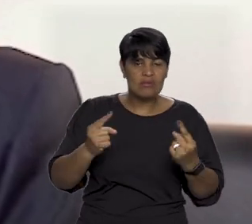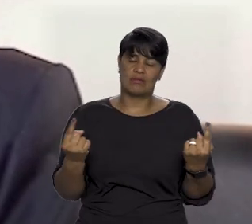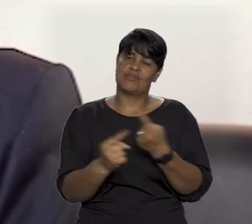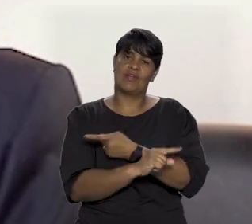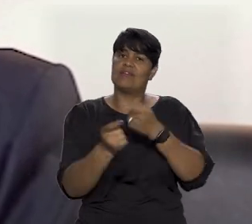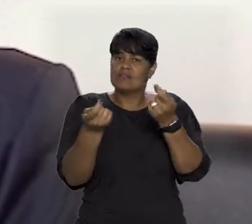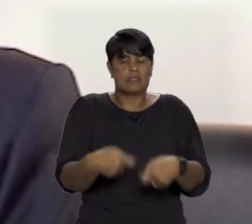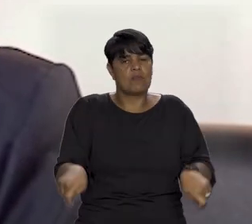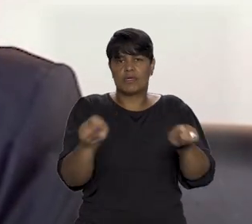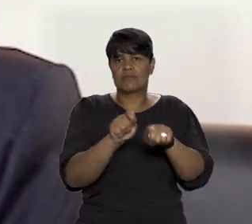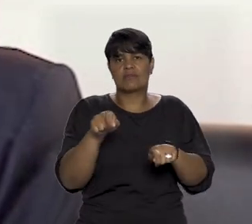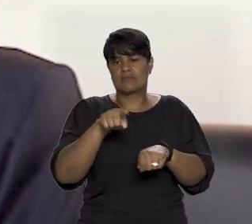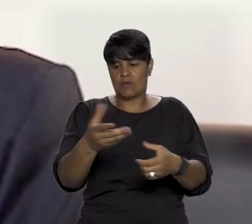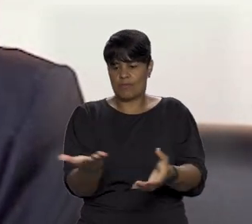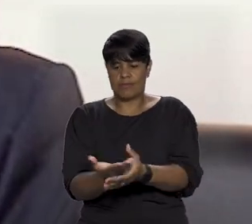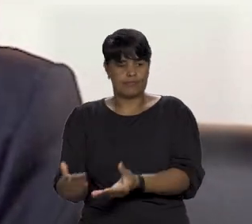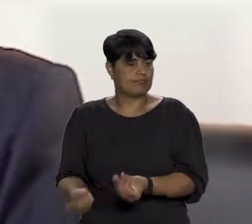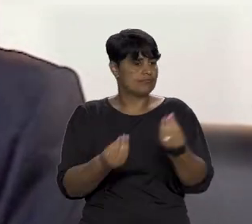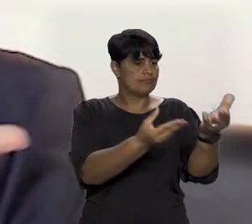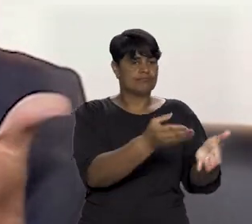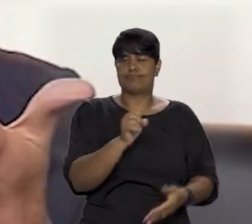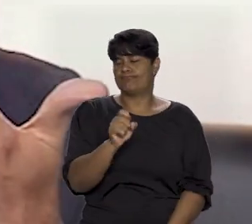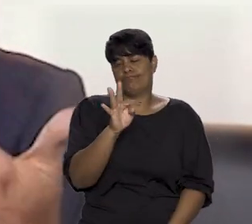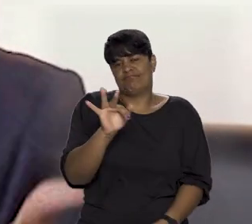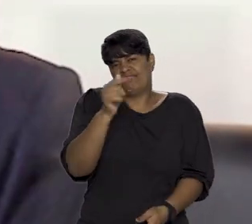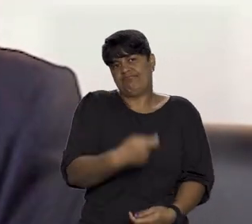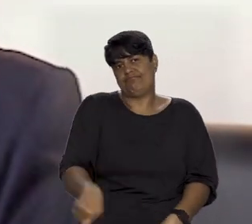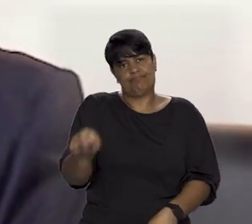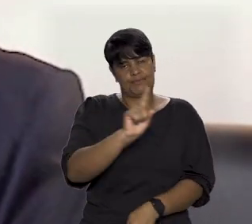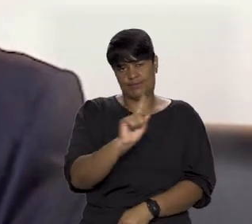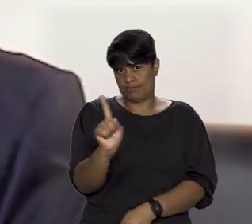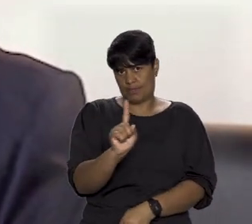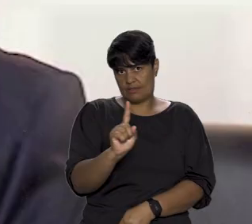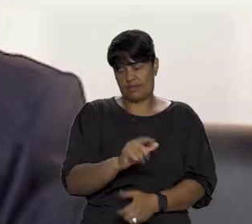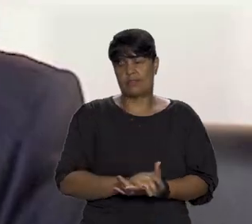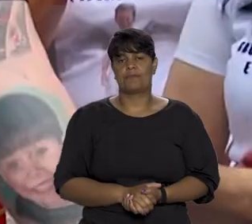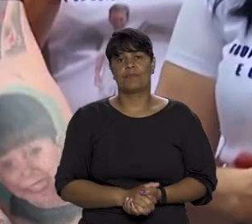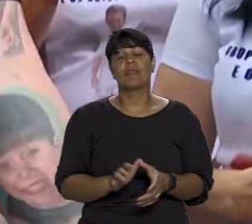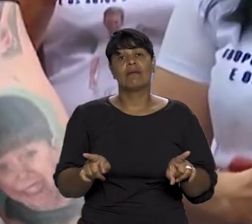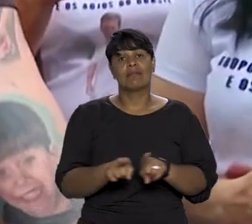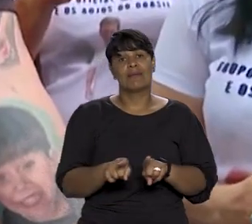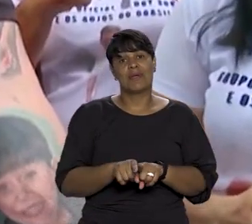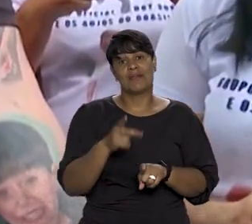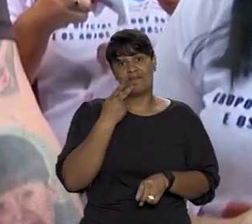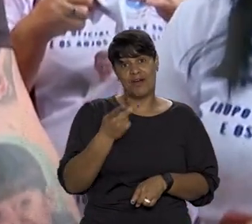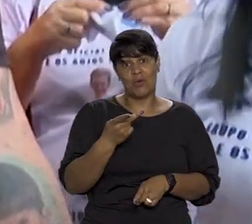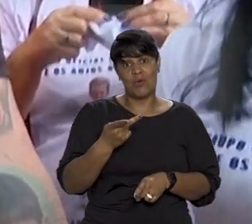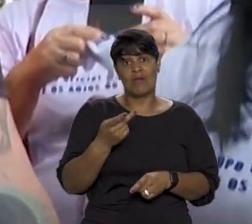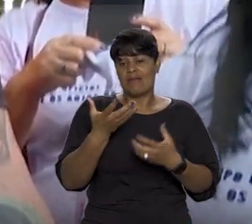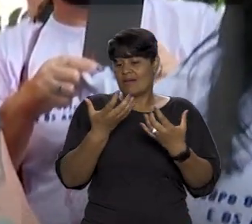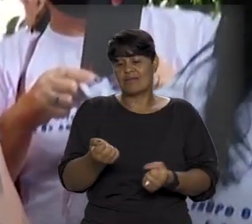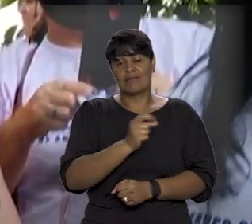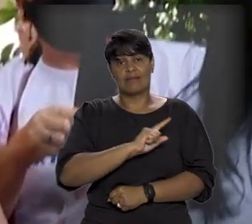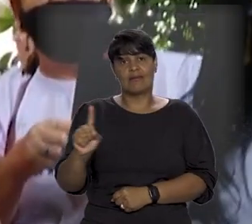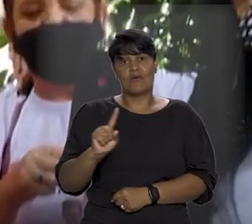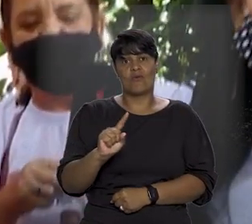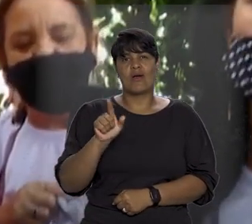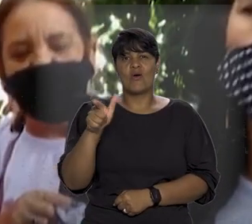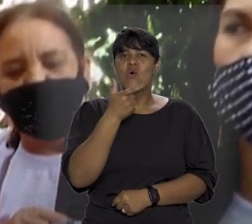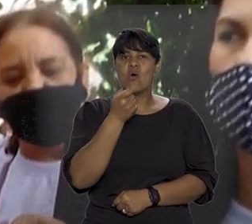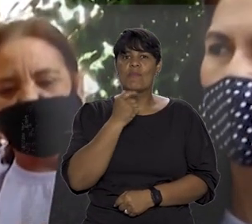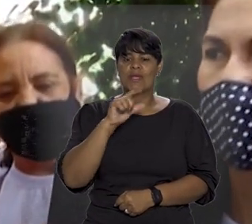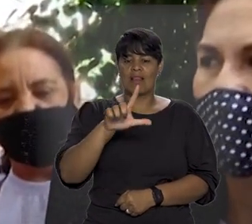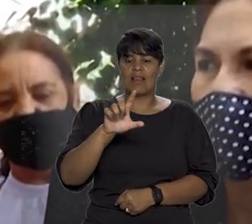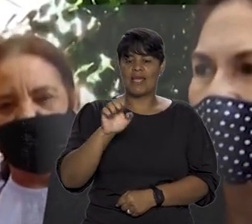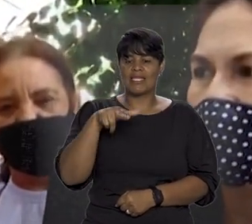justifica o encaminhamento dos Autos aos Supremo Tribunal Federal o ministro negou ainda admissão do recurso do pai do menino Henry